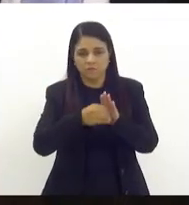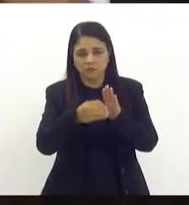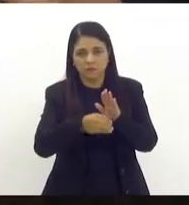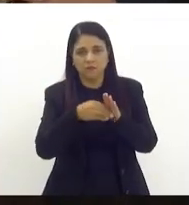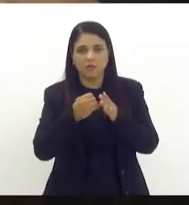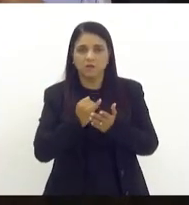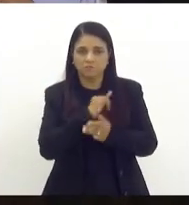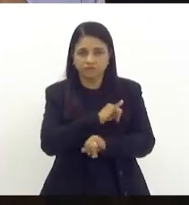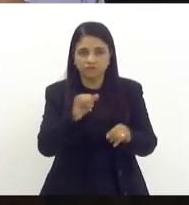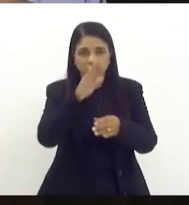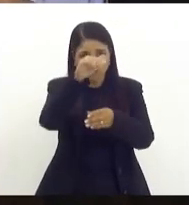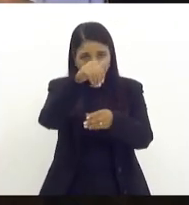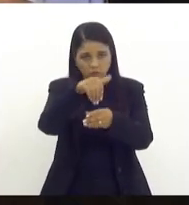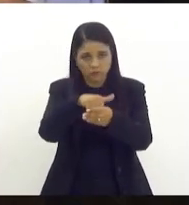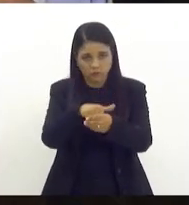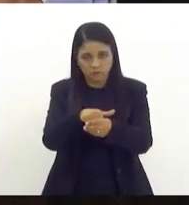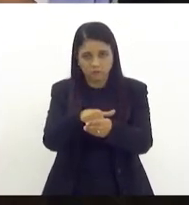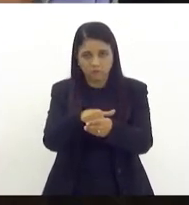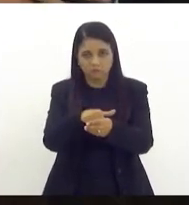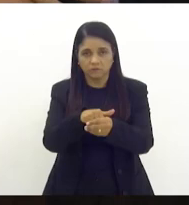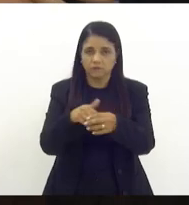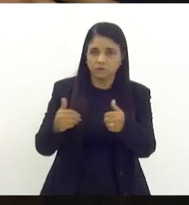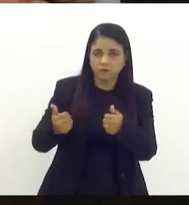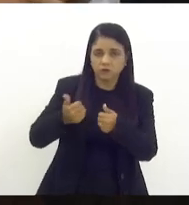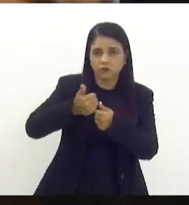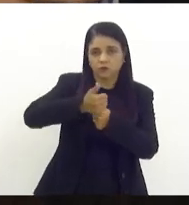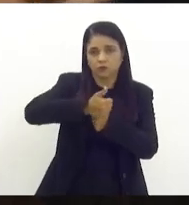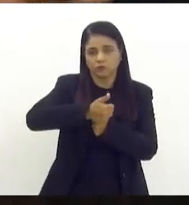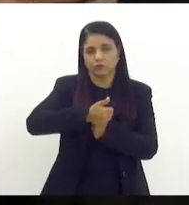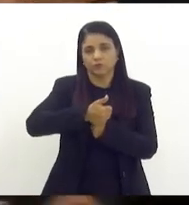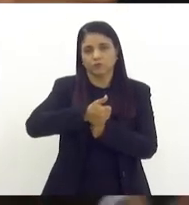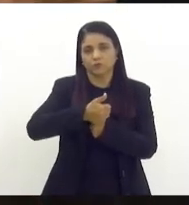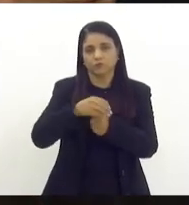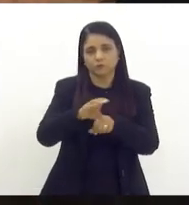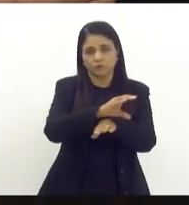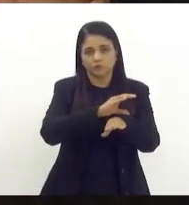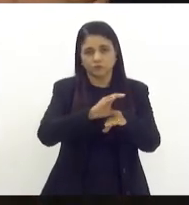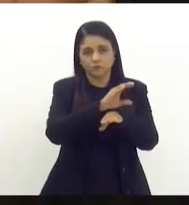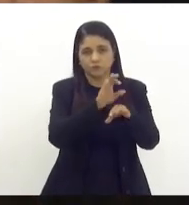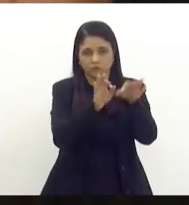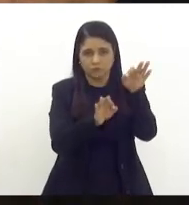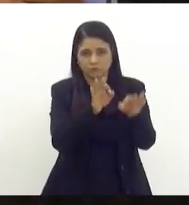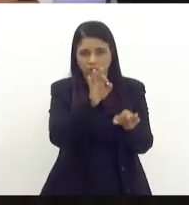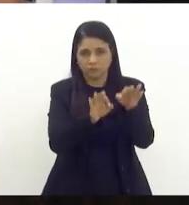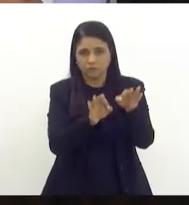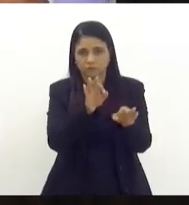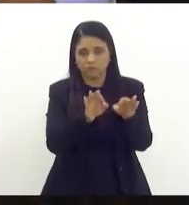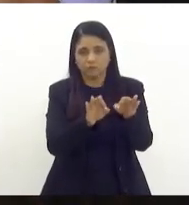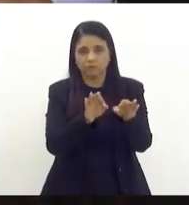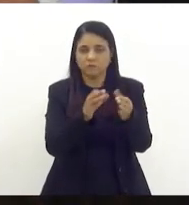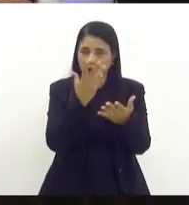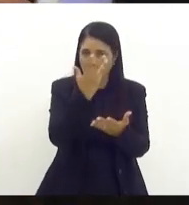em votação subjuntivo da Constituição de Justiça